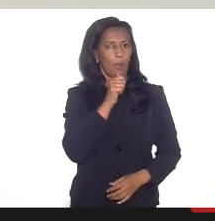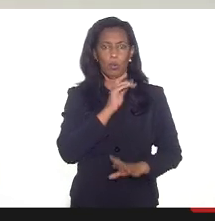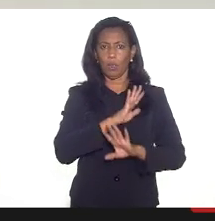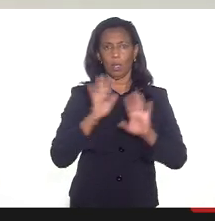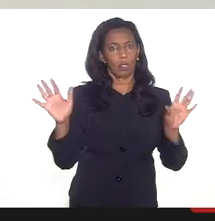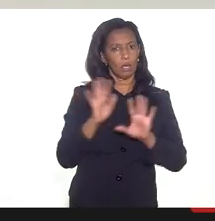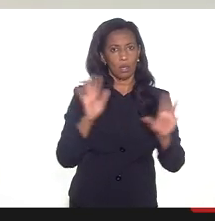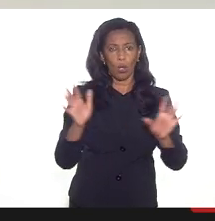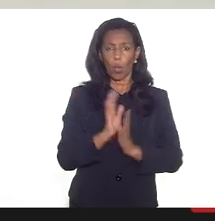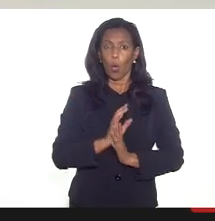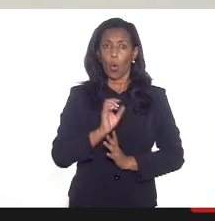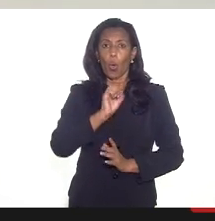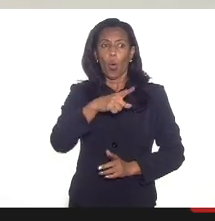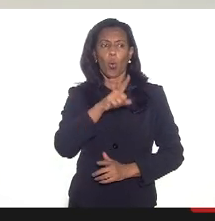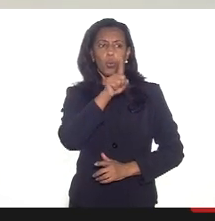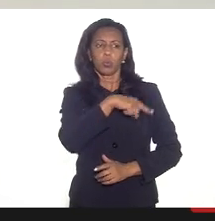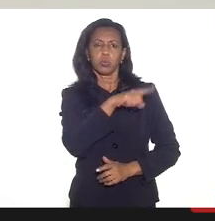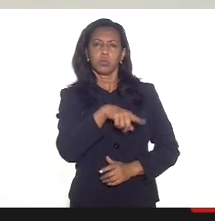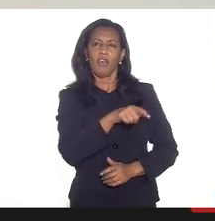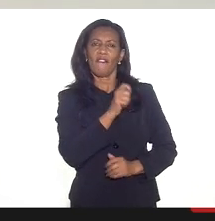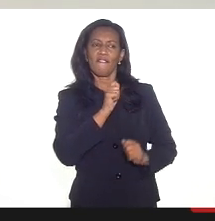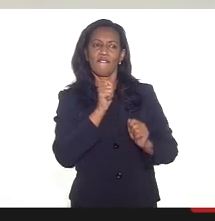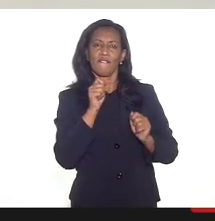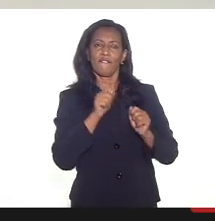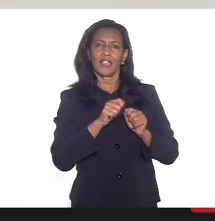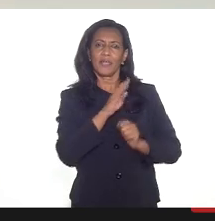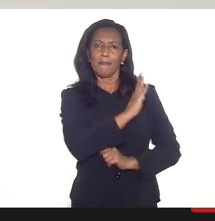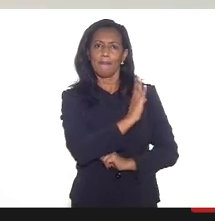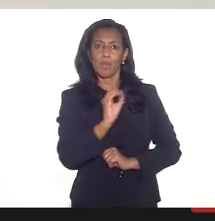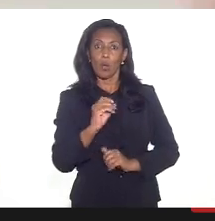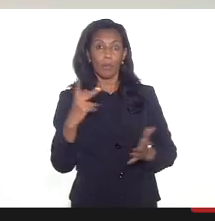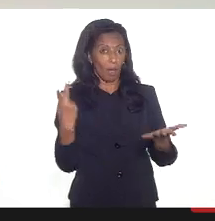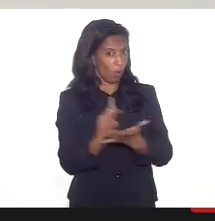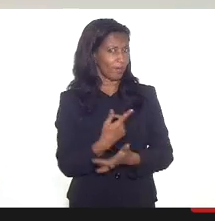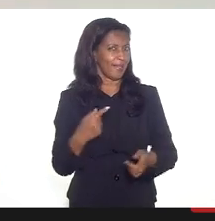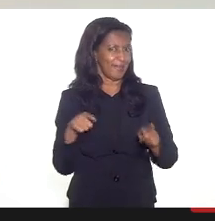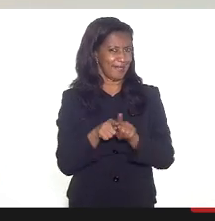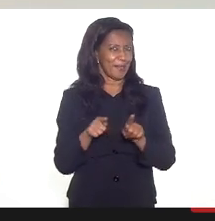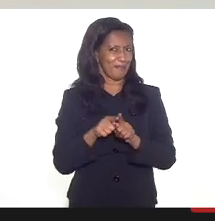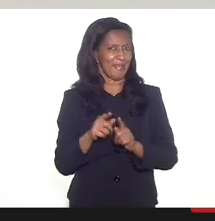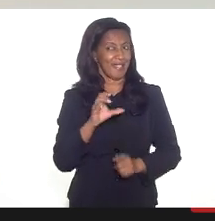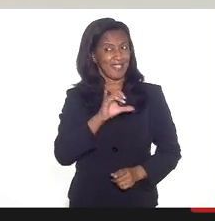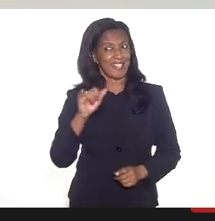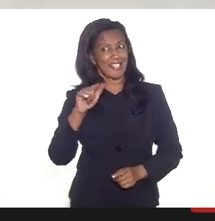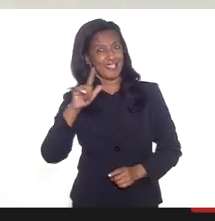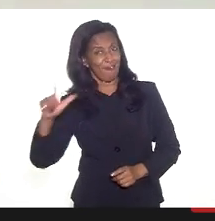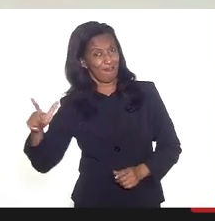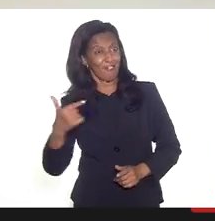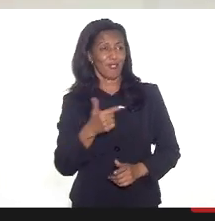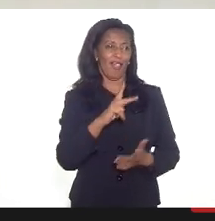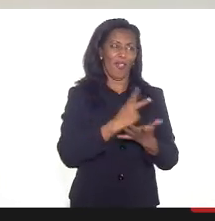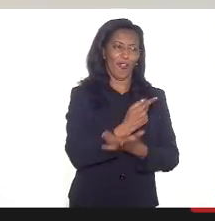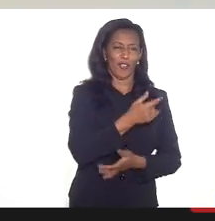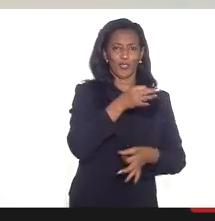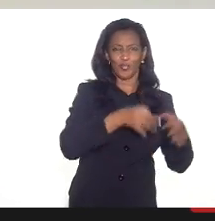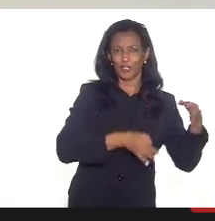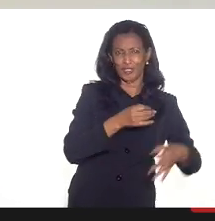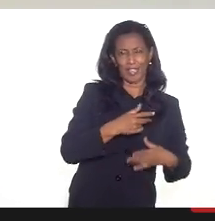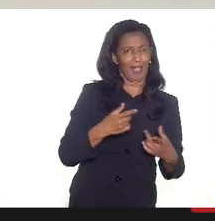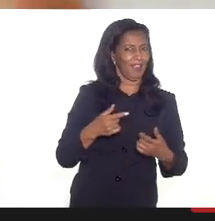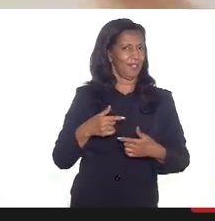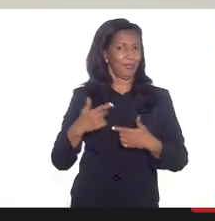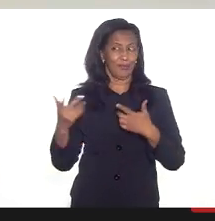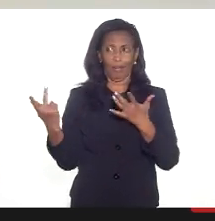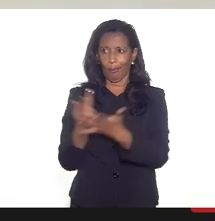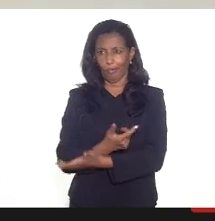não impeçam de fazer registros de ocorrência, porque isso acontece também, isso acontece na Polícia Civil, mas isso acontece no Judiciário também,